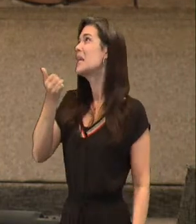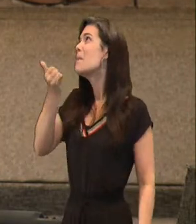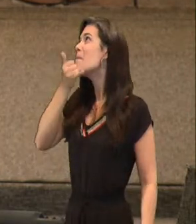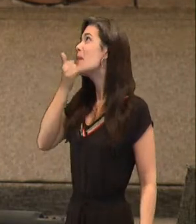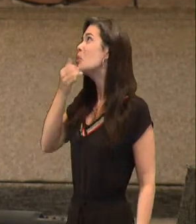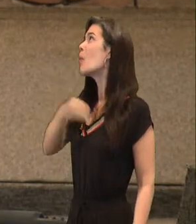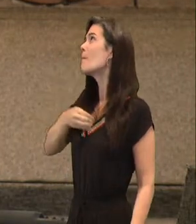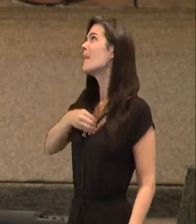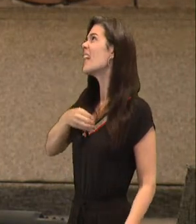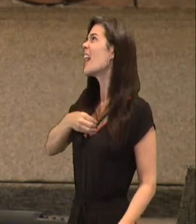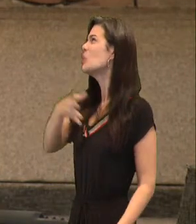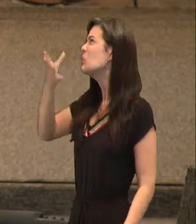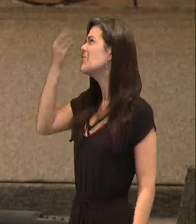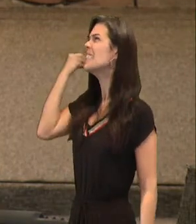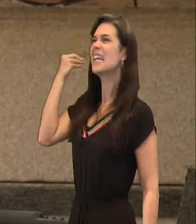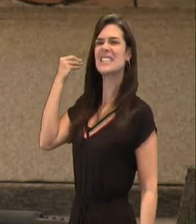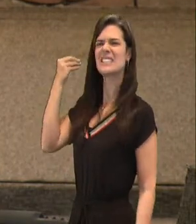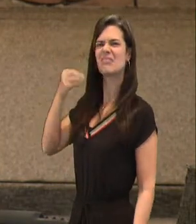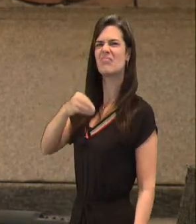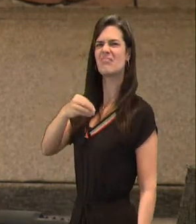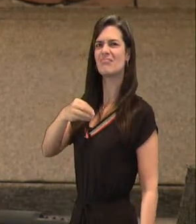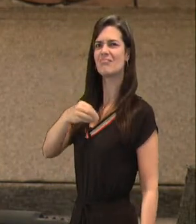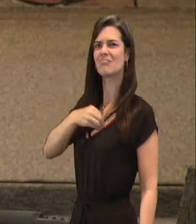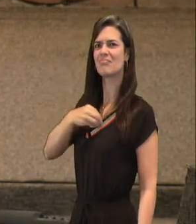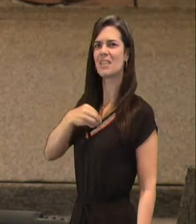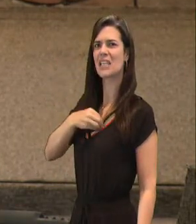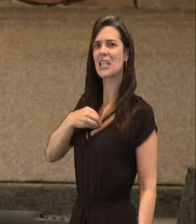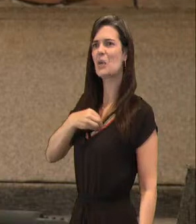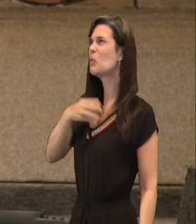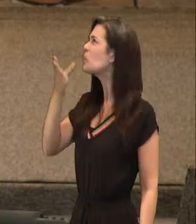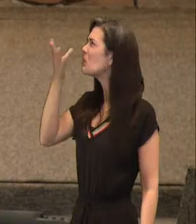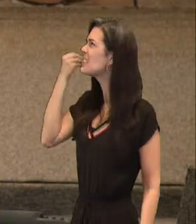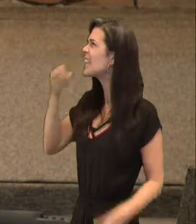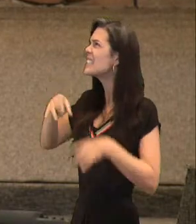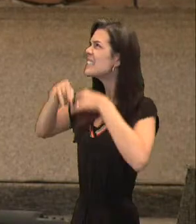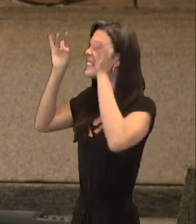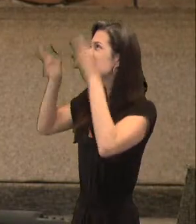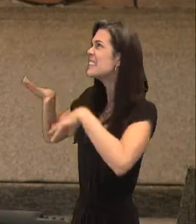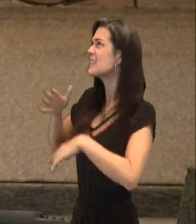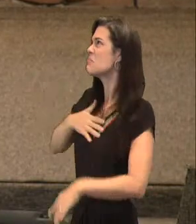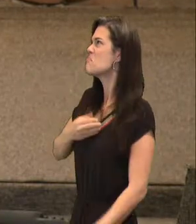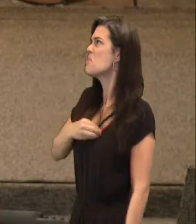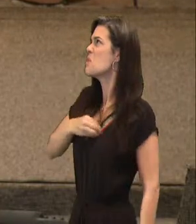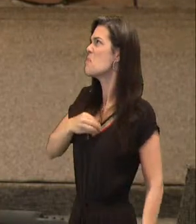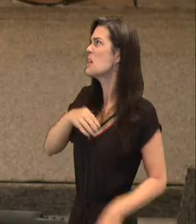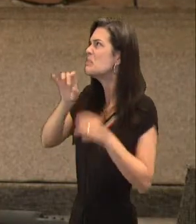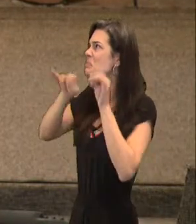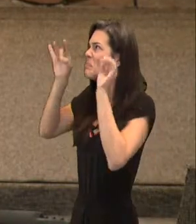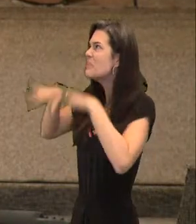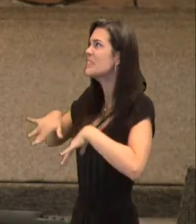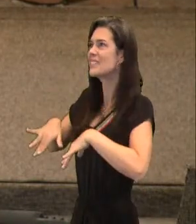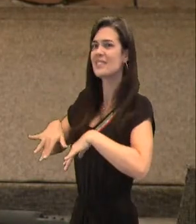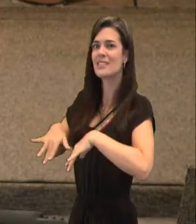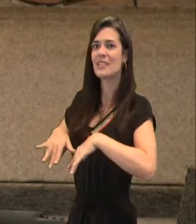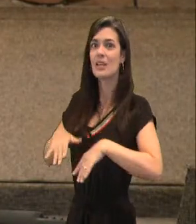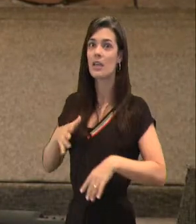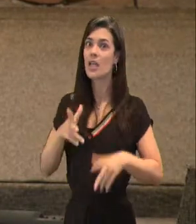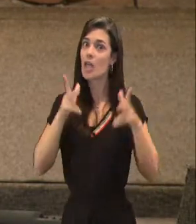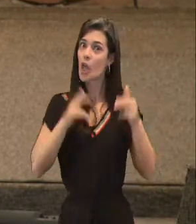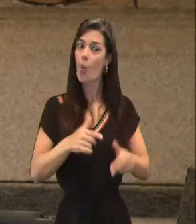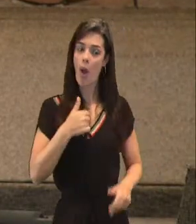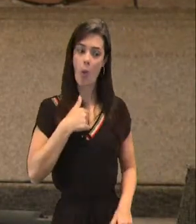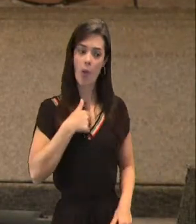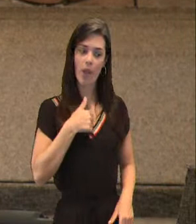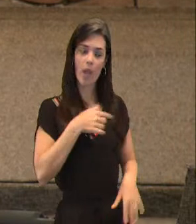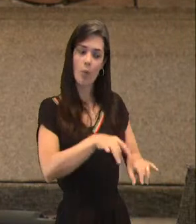Significa deixar de lado uma dívida, significa abandonar todas as reivindicações. Não significa